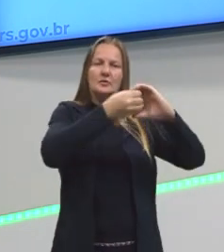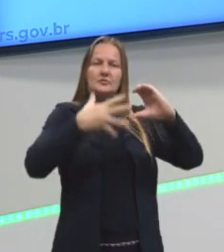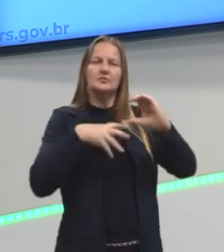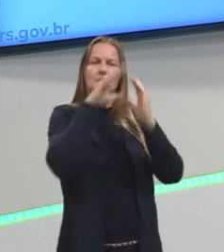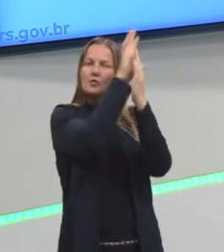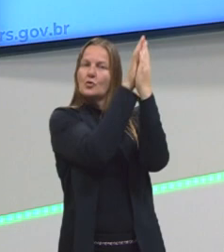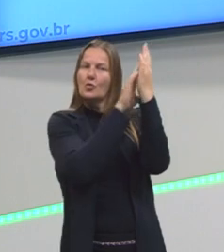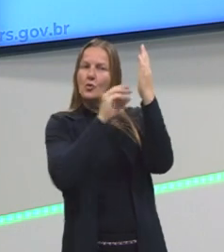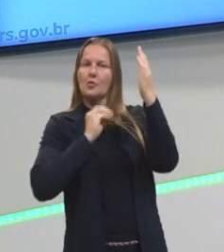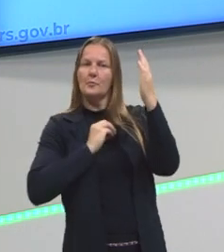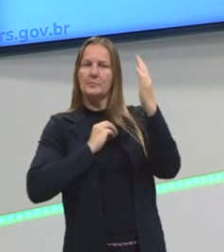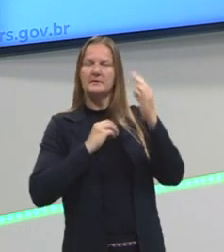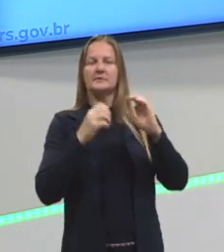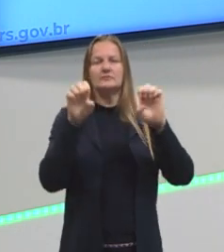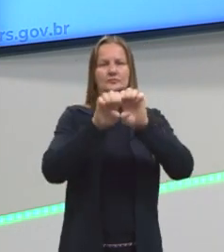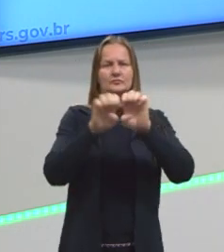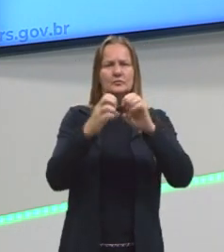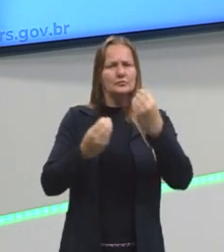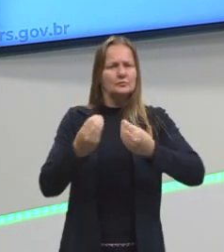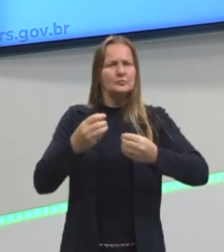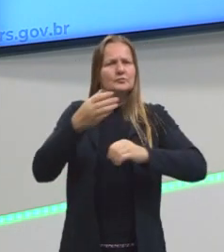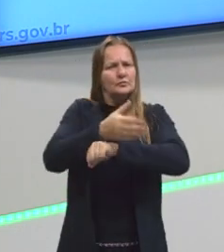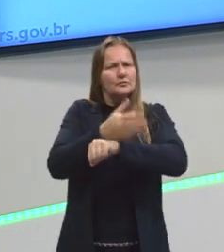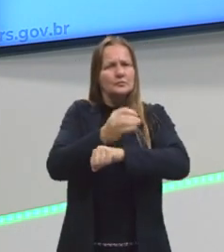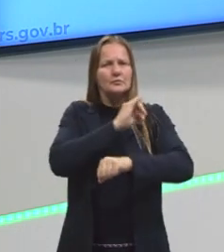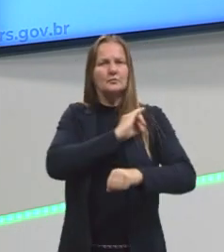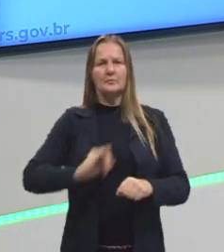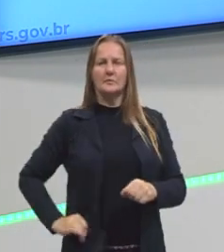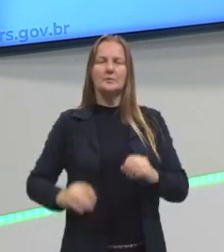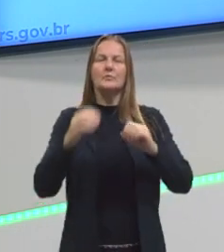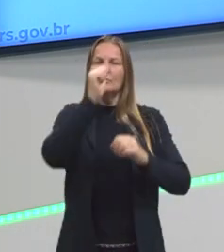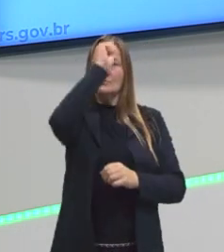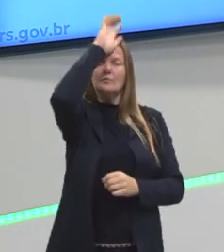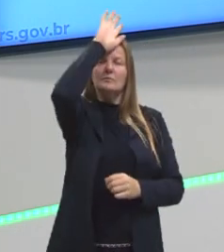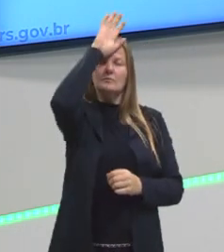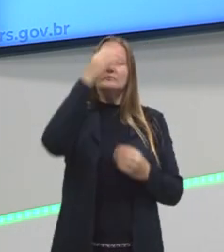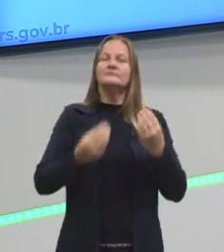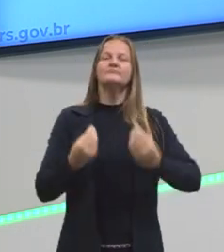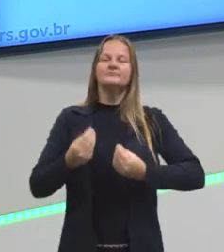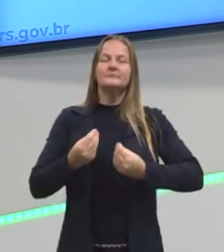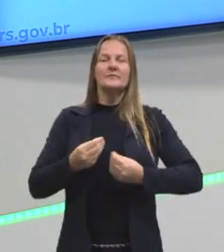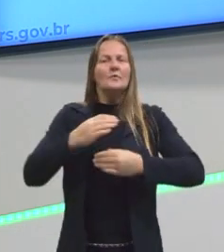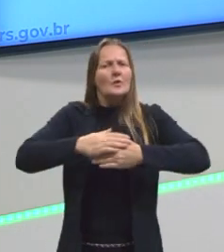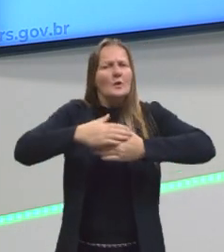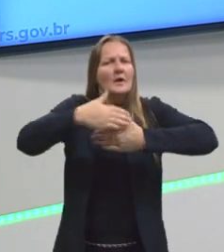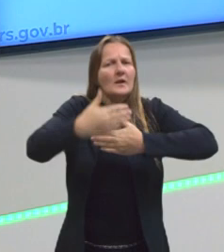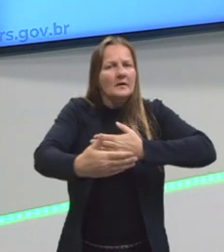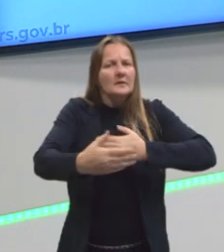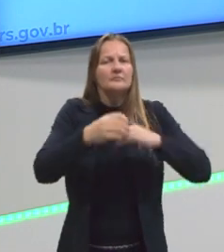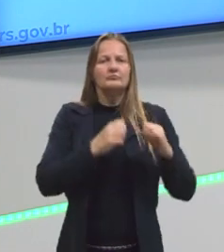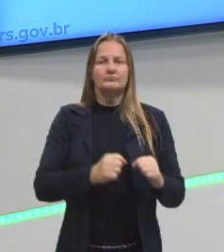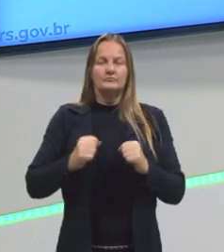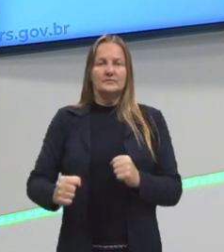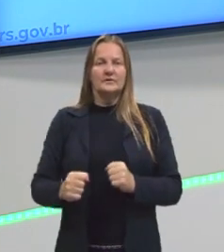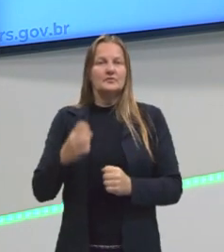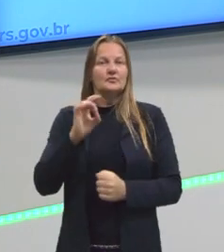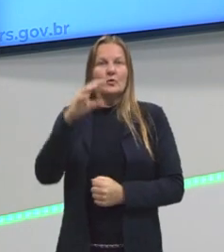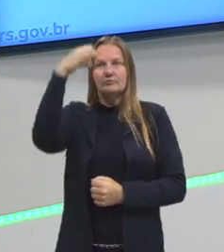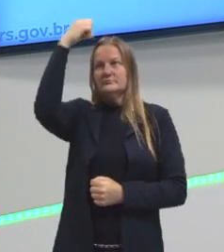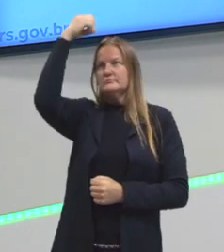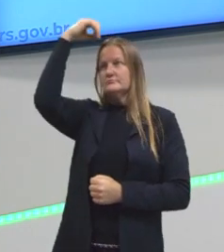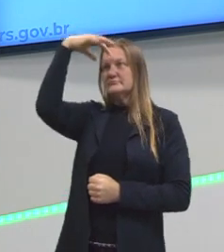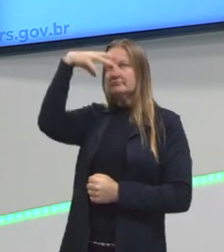da sua estrutura que estava apresenta no Império Romano EA Claro que ela vai e além do poder espiritual